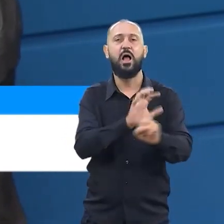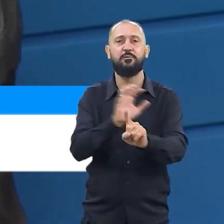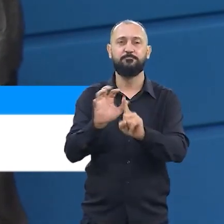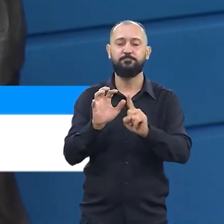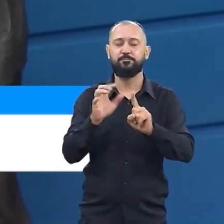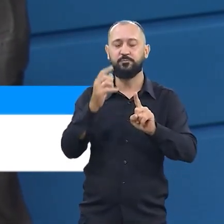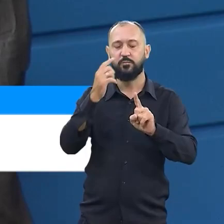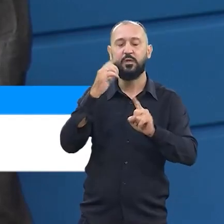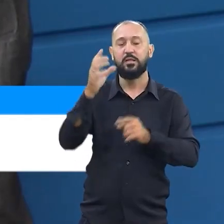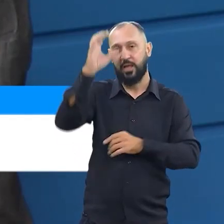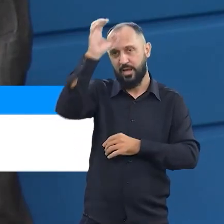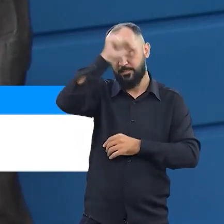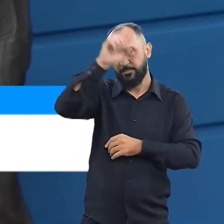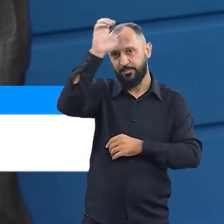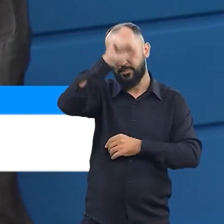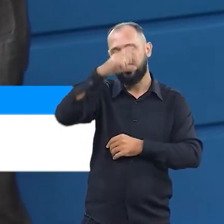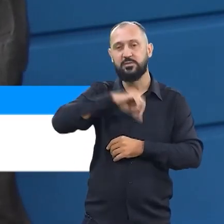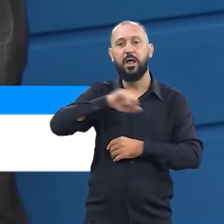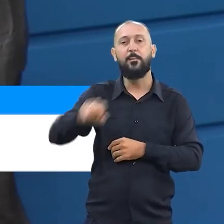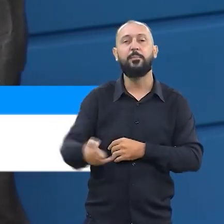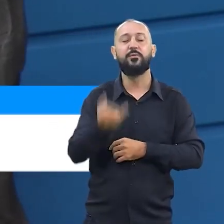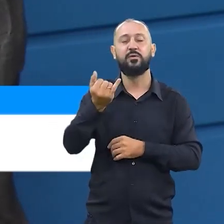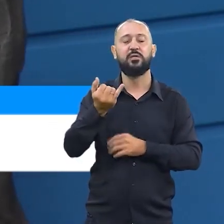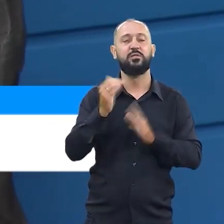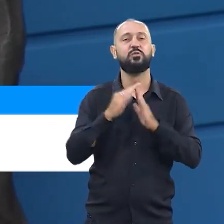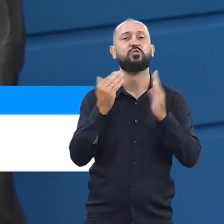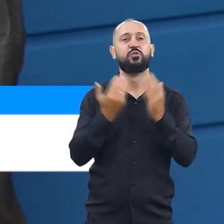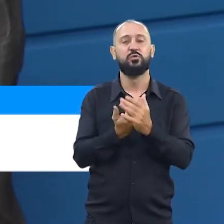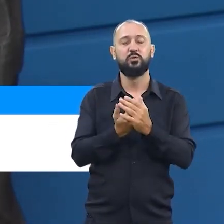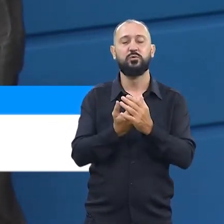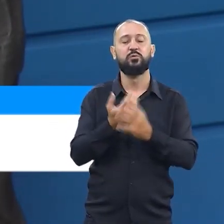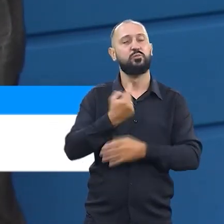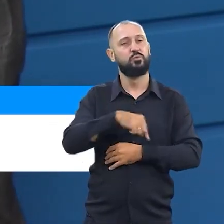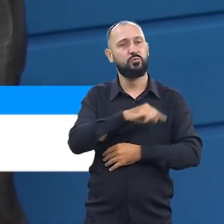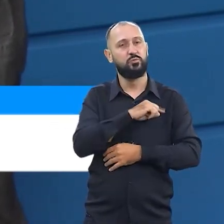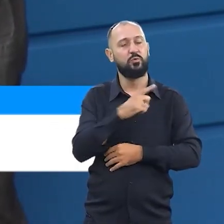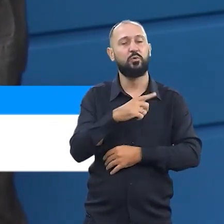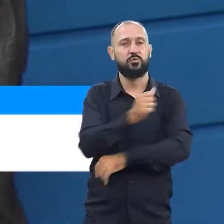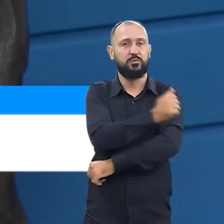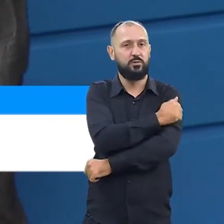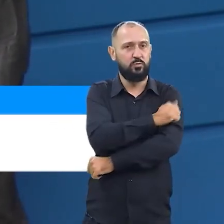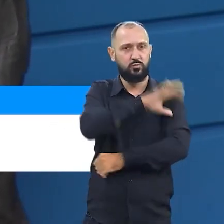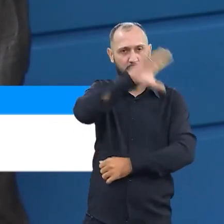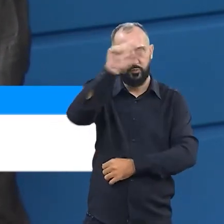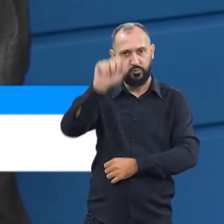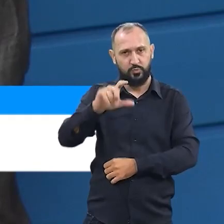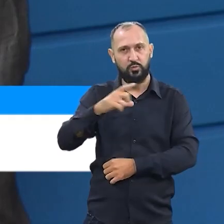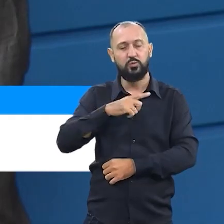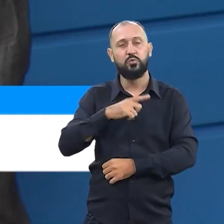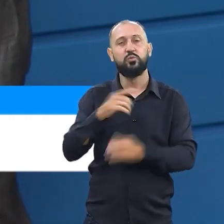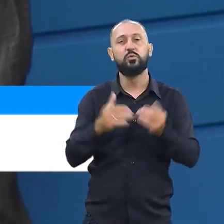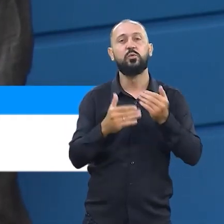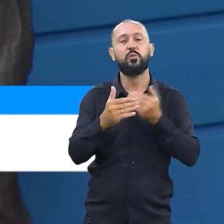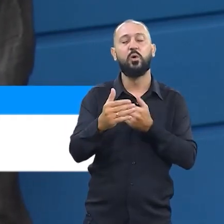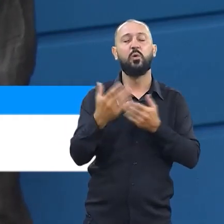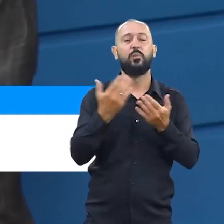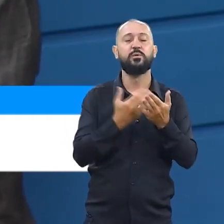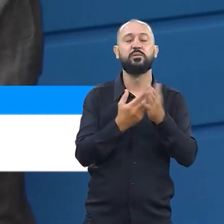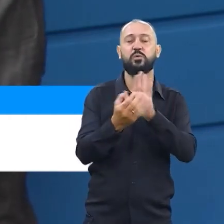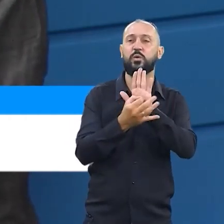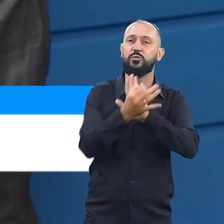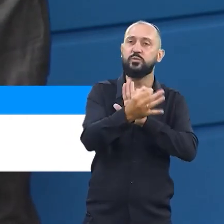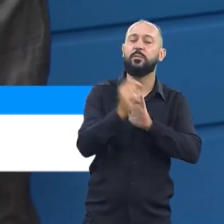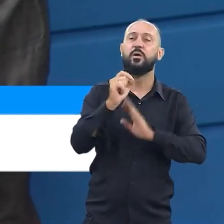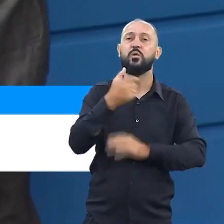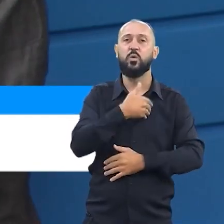Isso também interfere nos índices de aprendizagem e de aproveitamento escolar dos nossos estudantes de Mato Grosso do Sul.